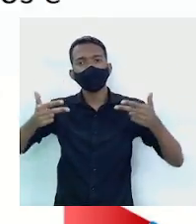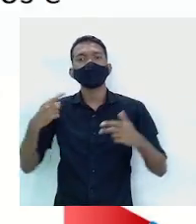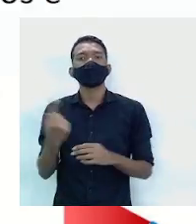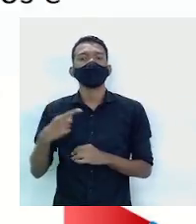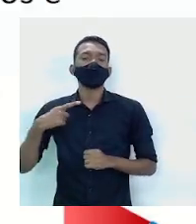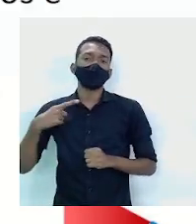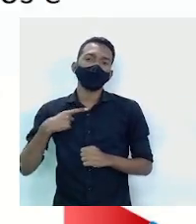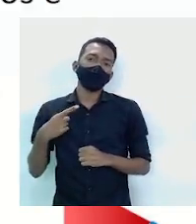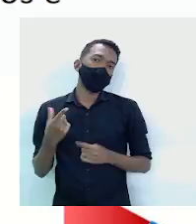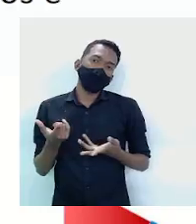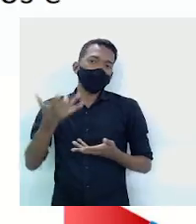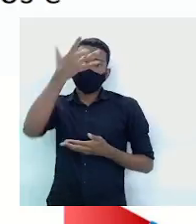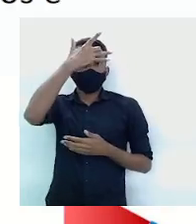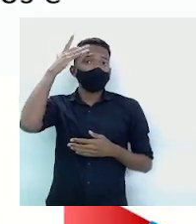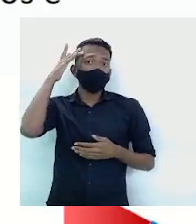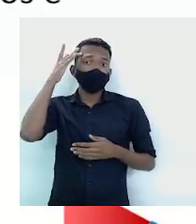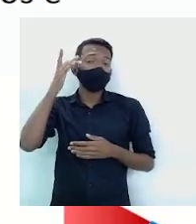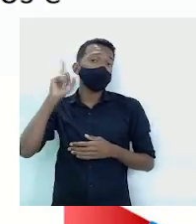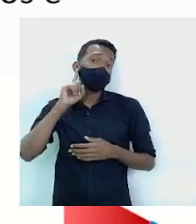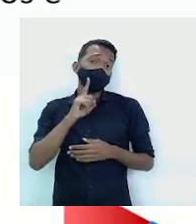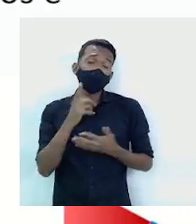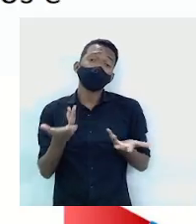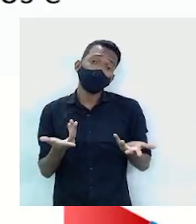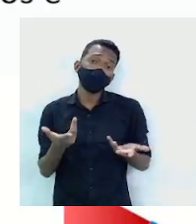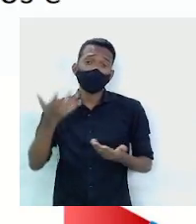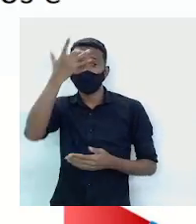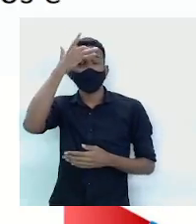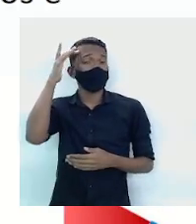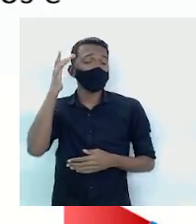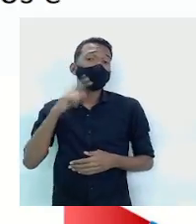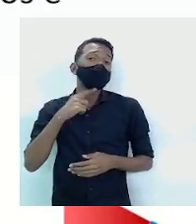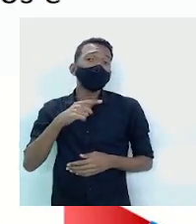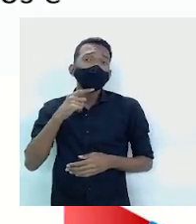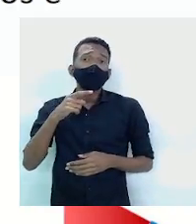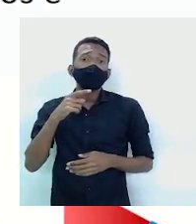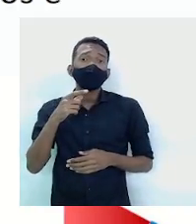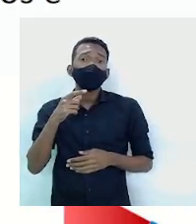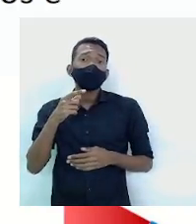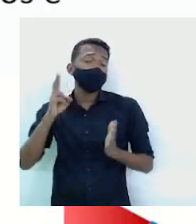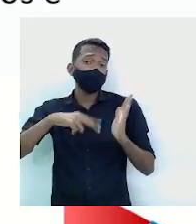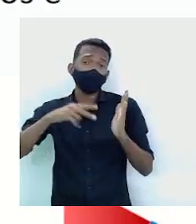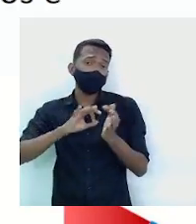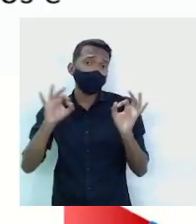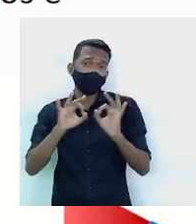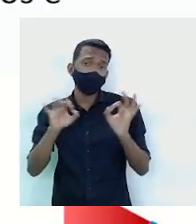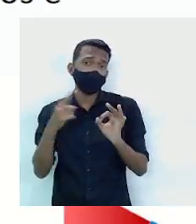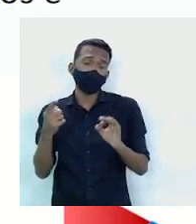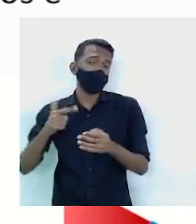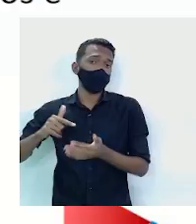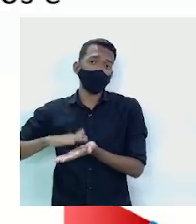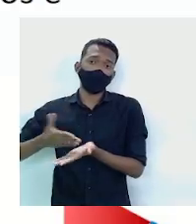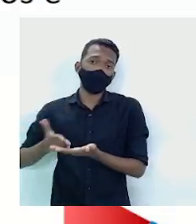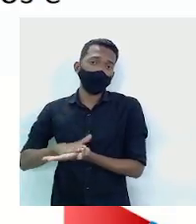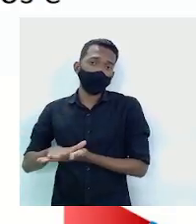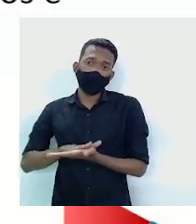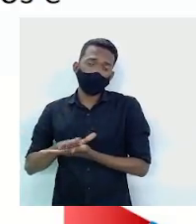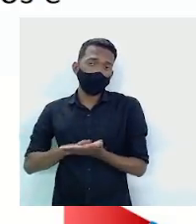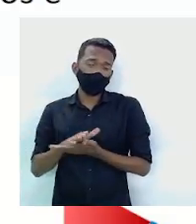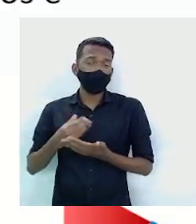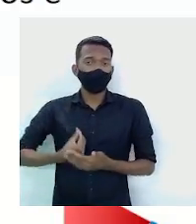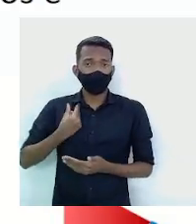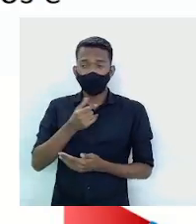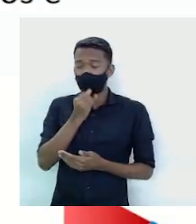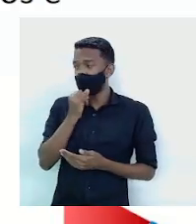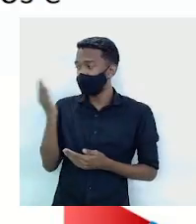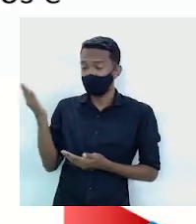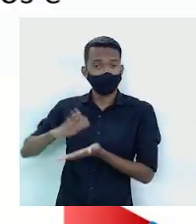tem, por exemplo, pessoas que são surdas, né, pessoas que não conseguem ler. Vamos supor que nós não tenhamos o intérprete, como a gente tem aqui, né, o